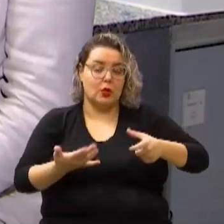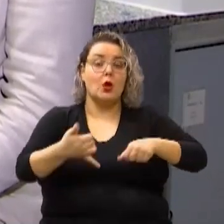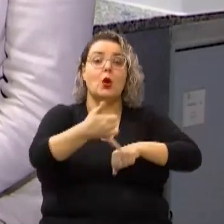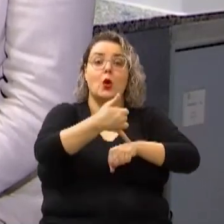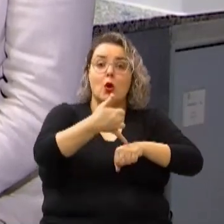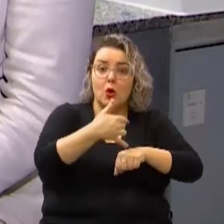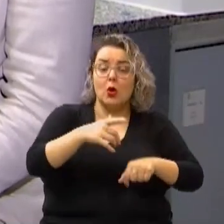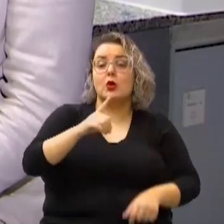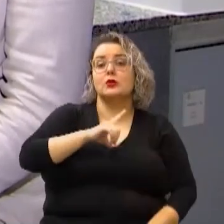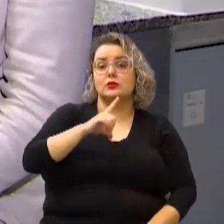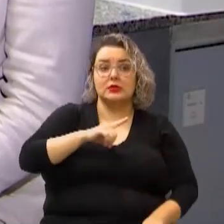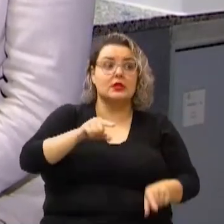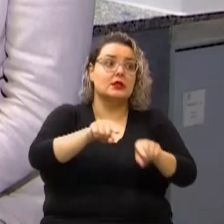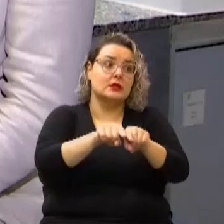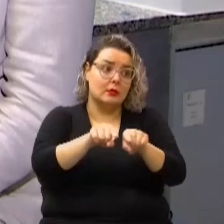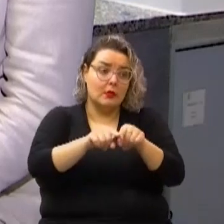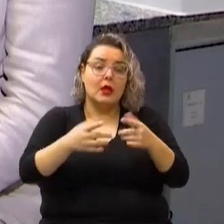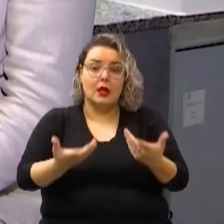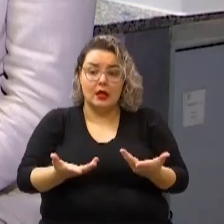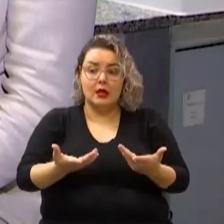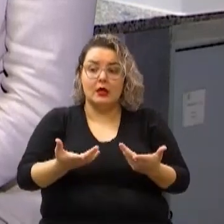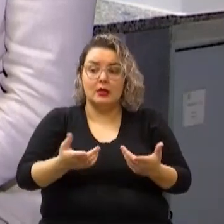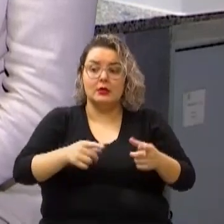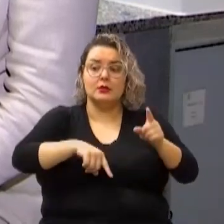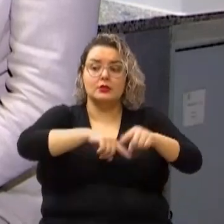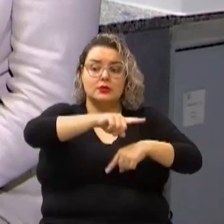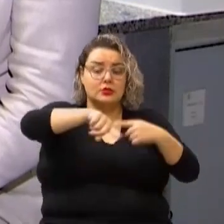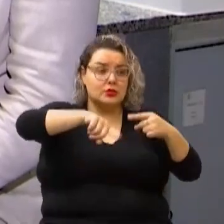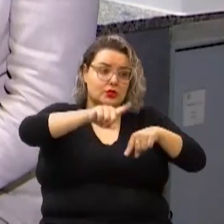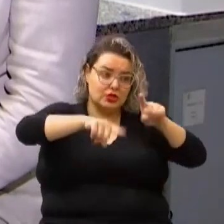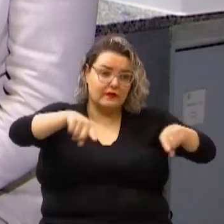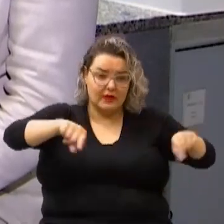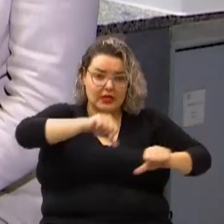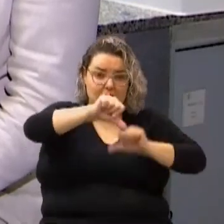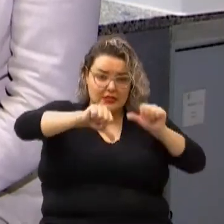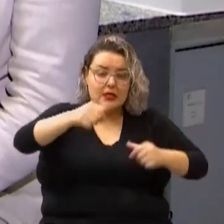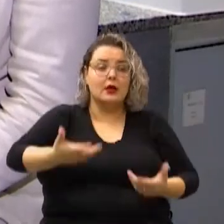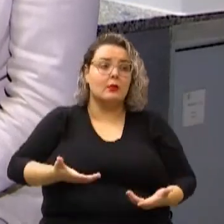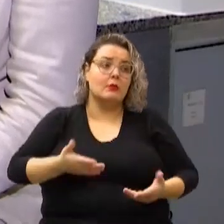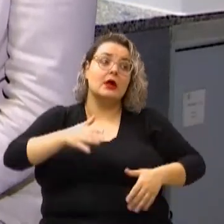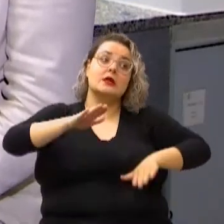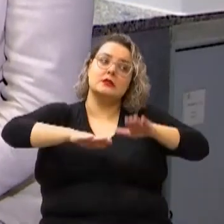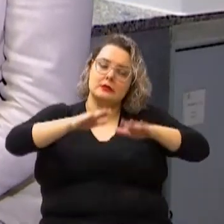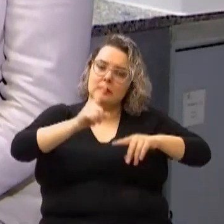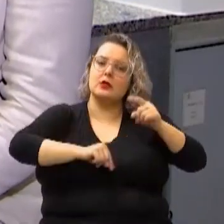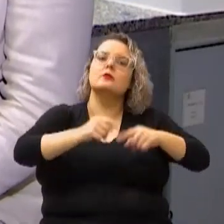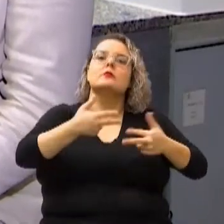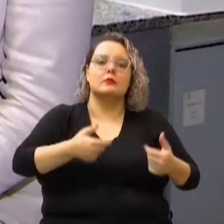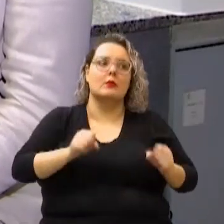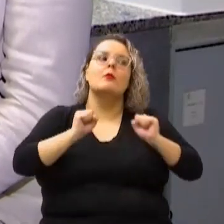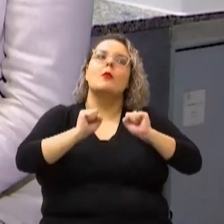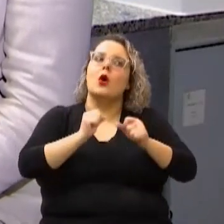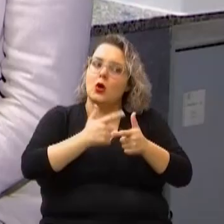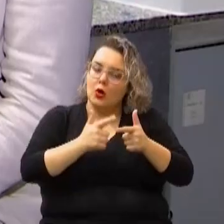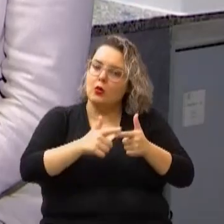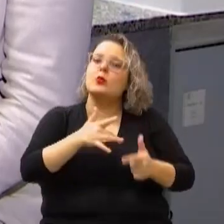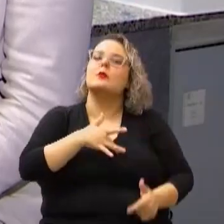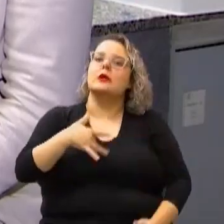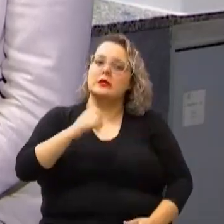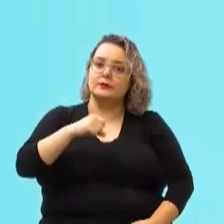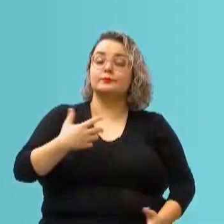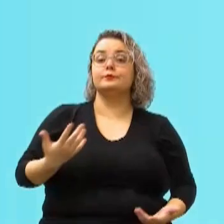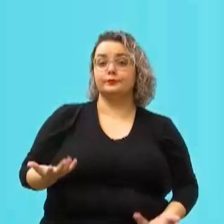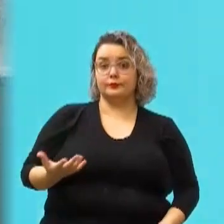barato. Com óleos também a gente tem muito caso de adulteração, mas dependendo do produto pode sim causar problemas